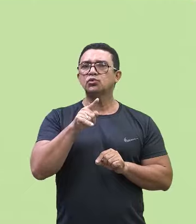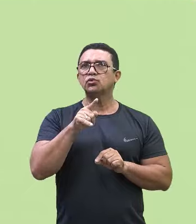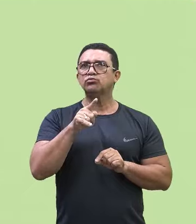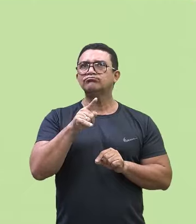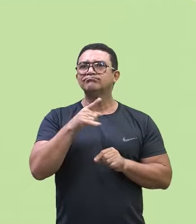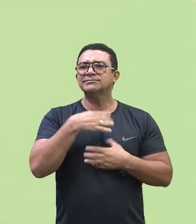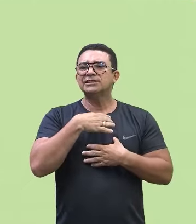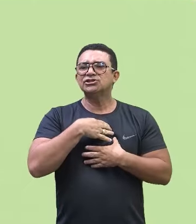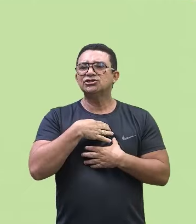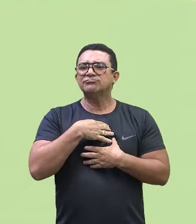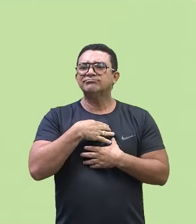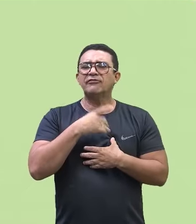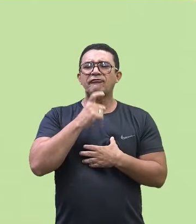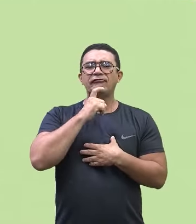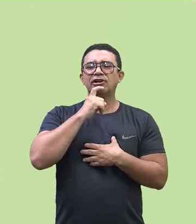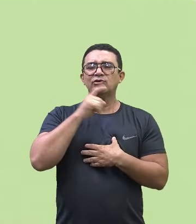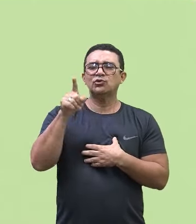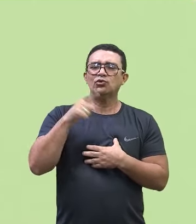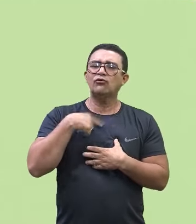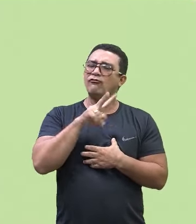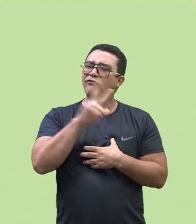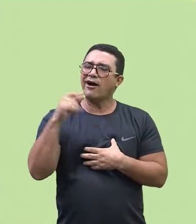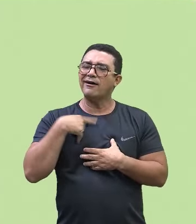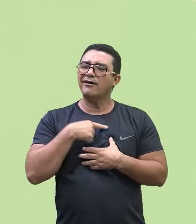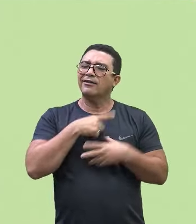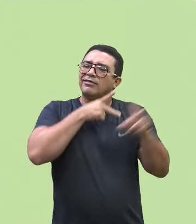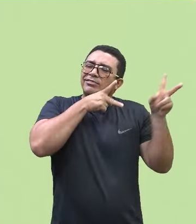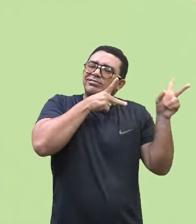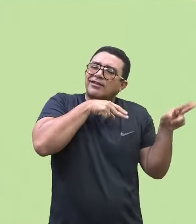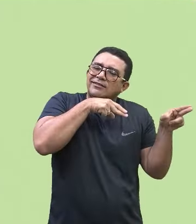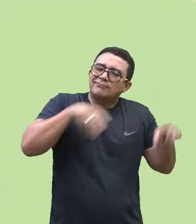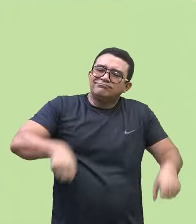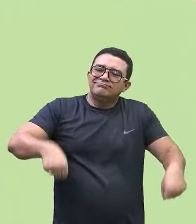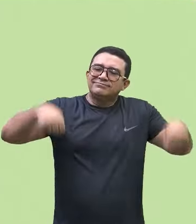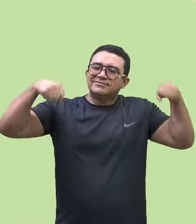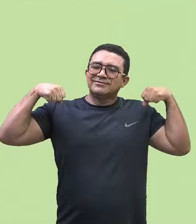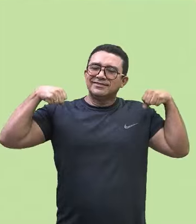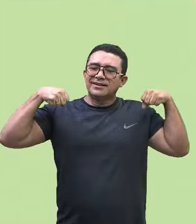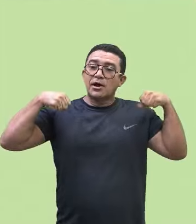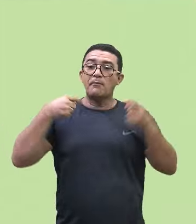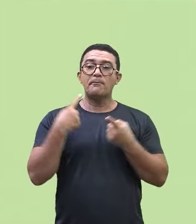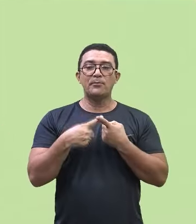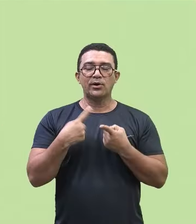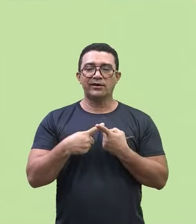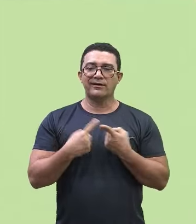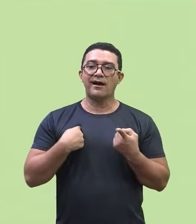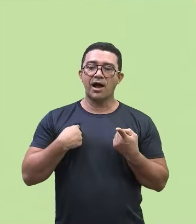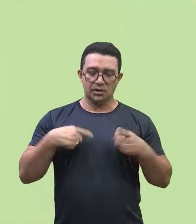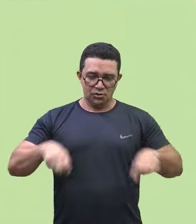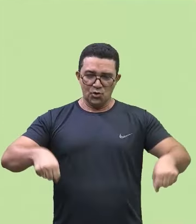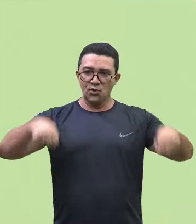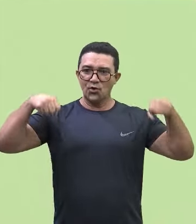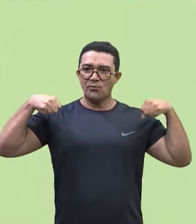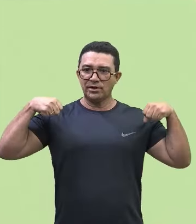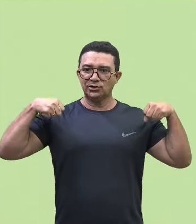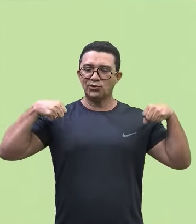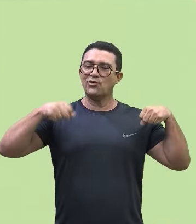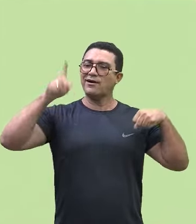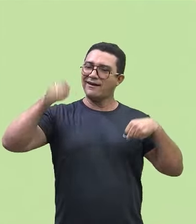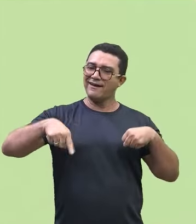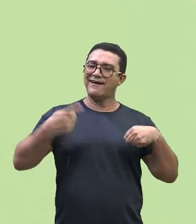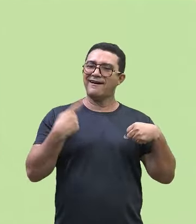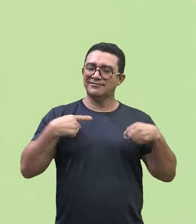vai se deitar, você se cobre com cobertor? Porque o cobertor ele vai ser usado como